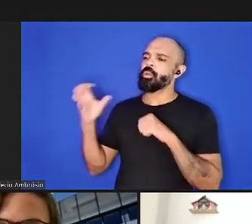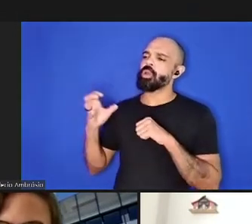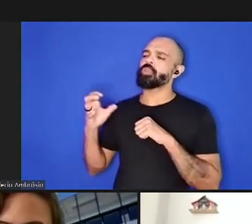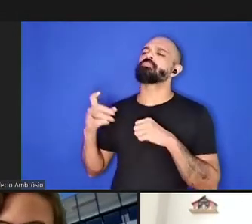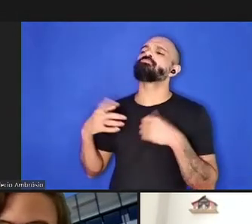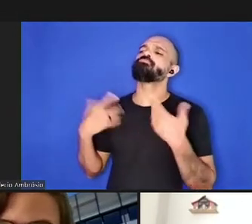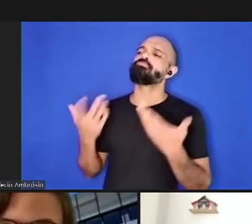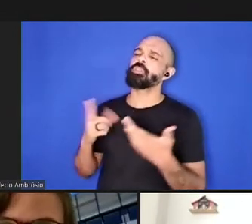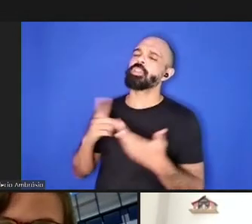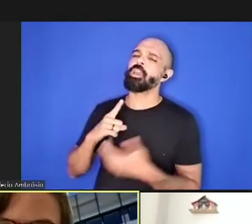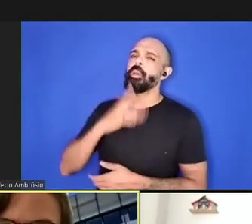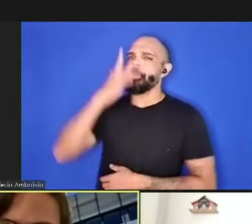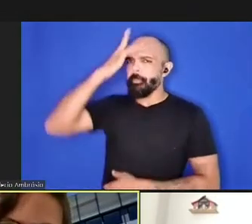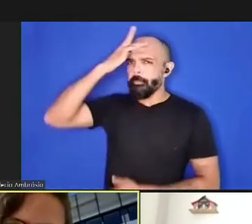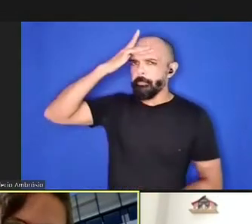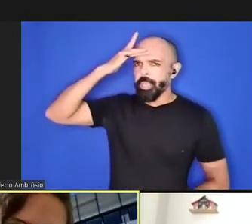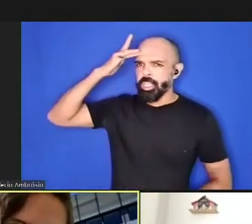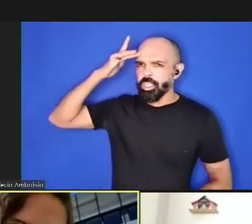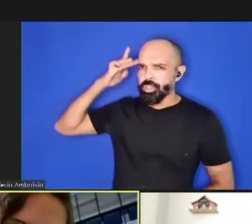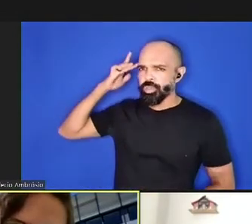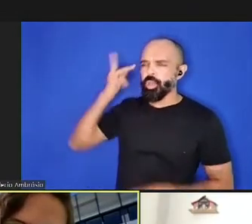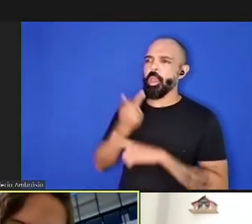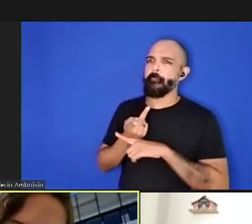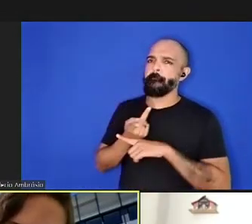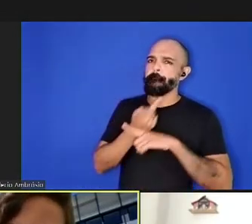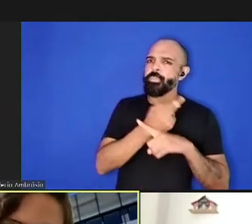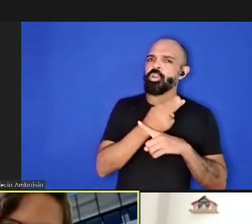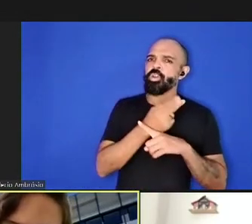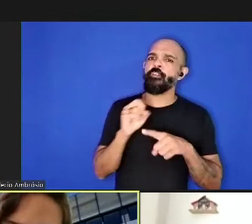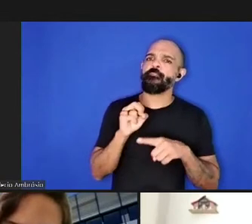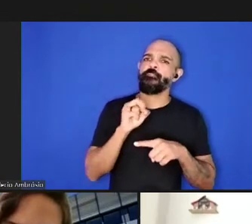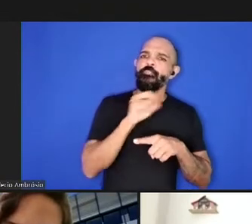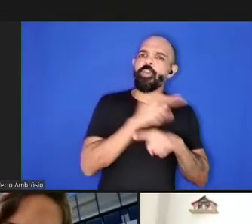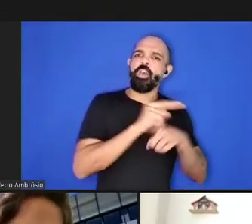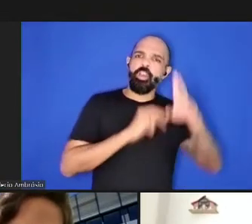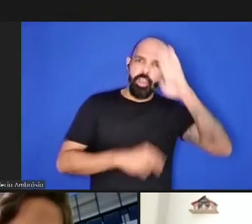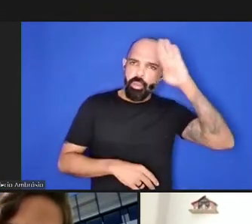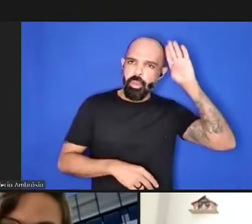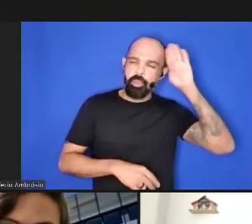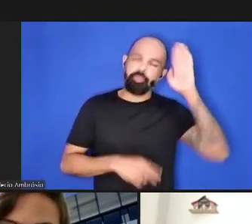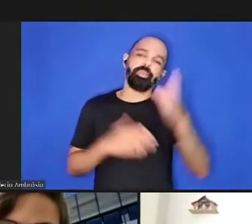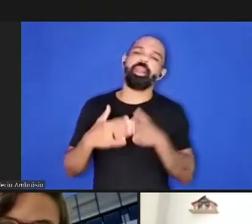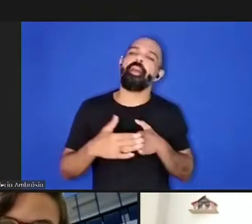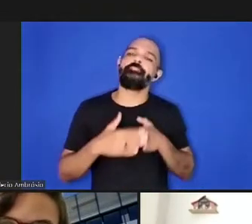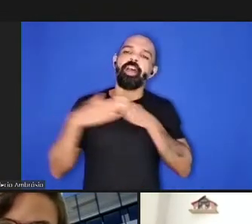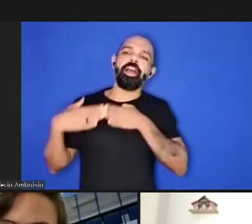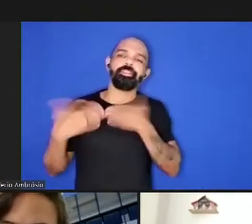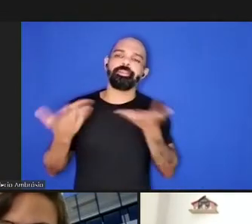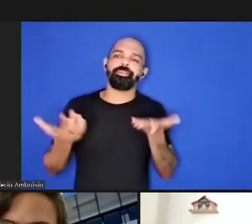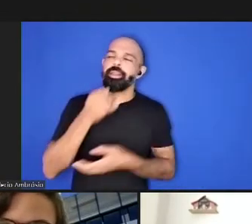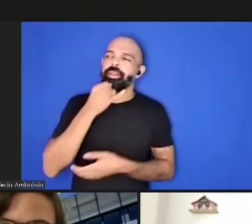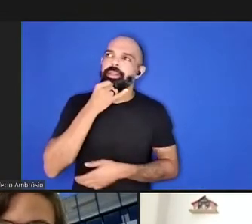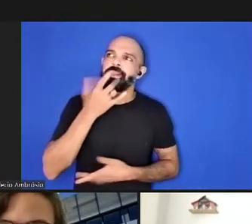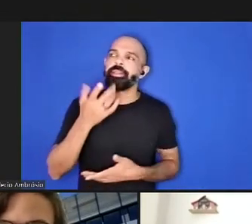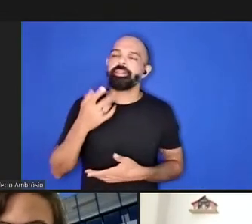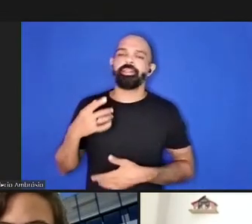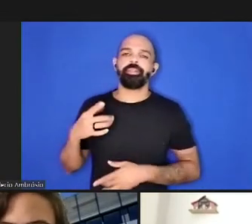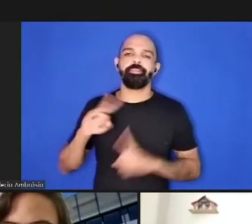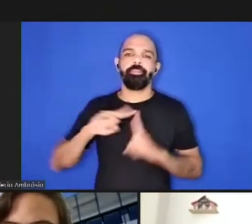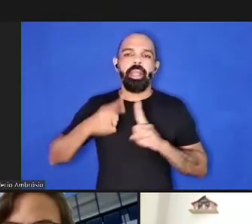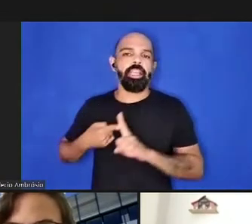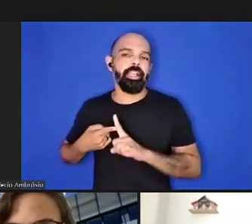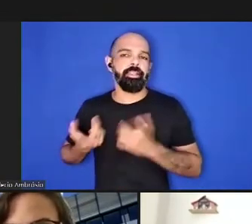para pessoas que buscam reinserção na academia, né, que tiveram que se afastar, por exemplo, por questões ligadas à maternidade, né,